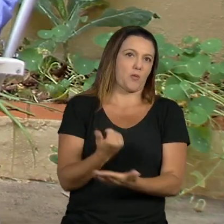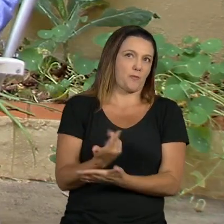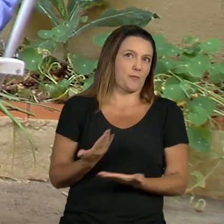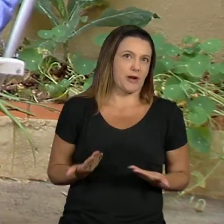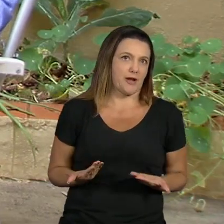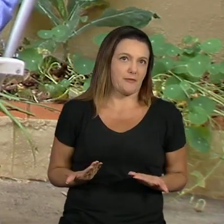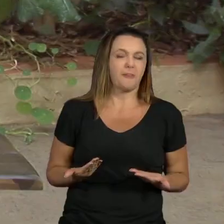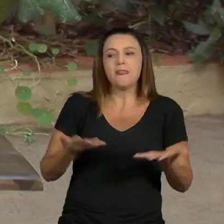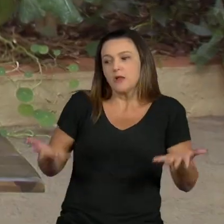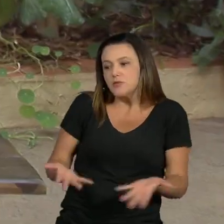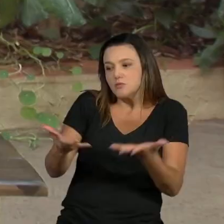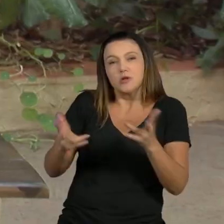uma indústria convencional.